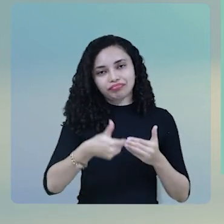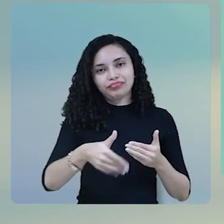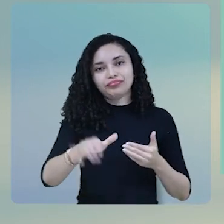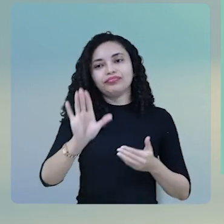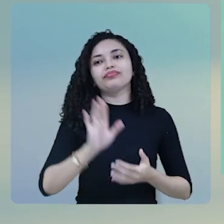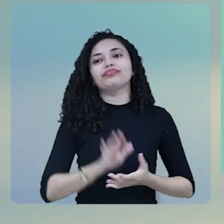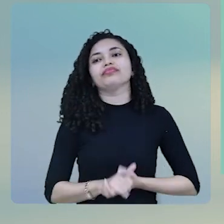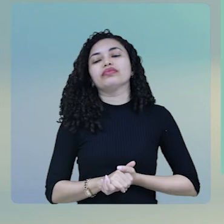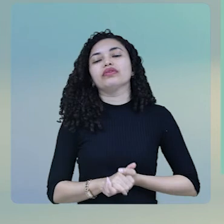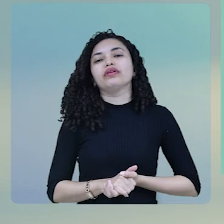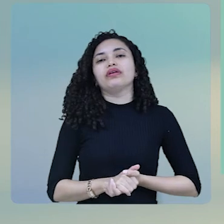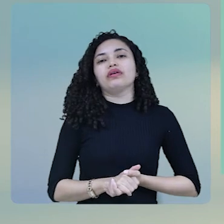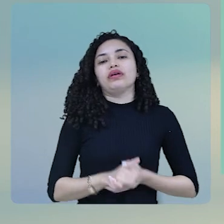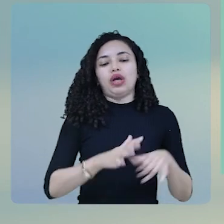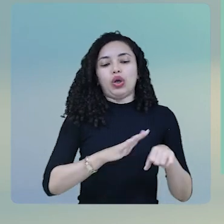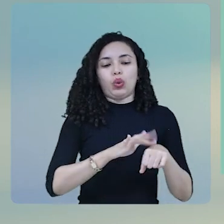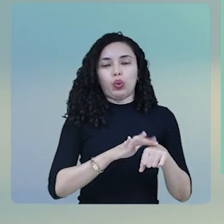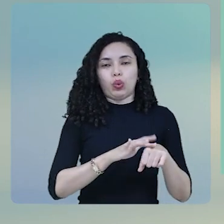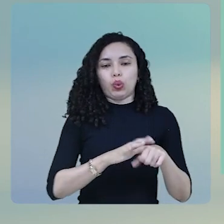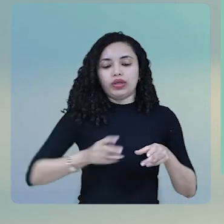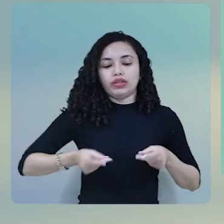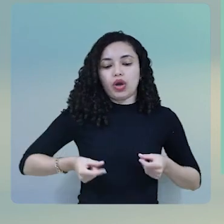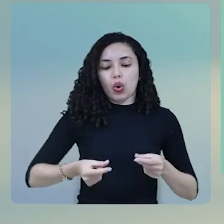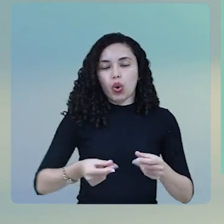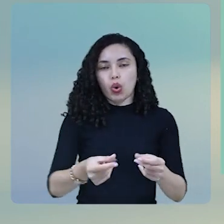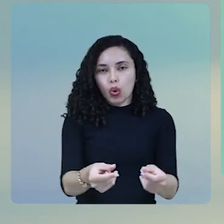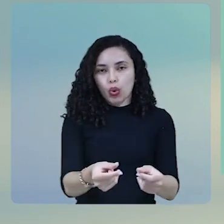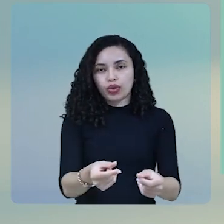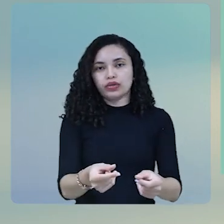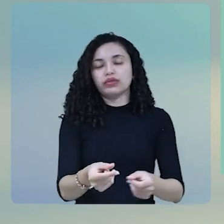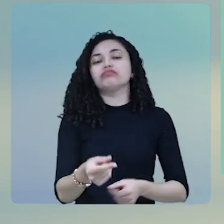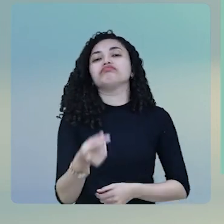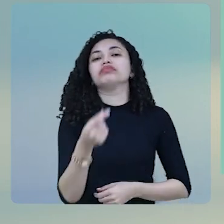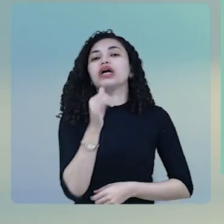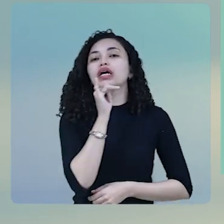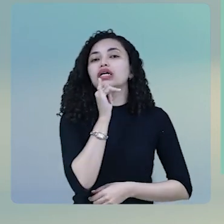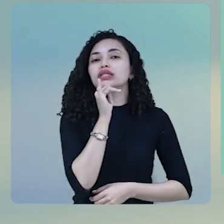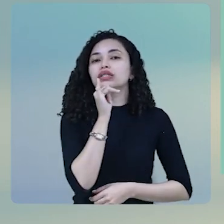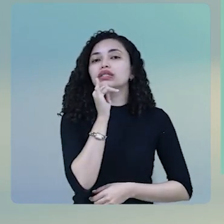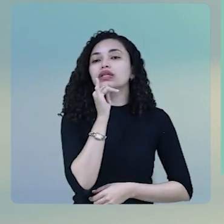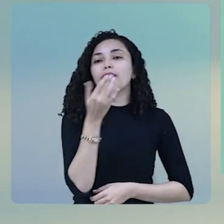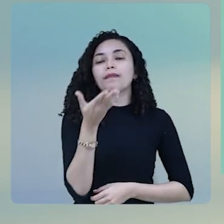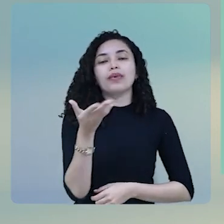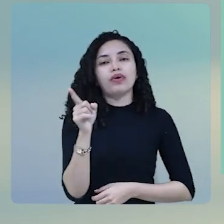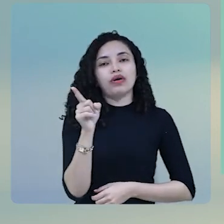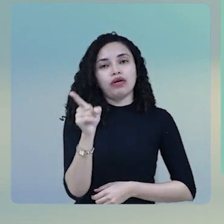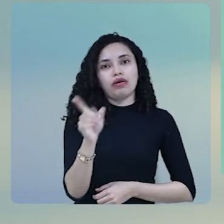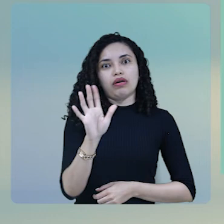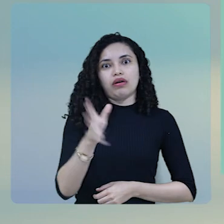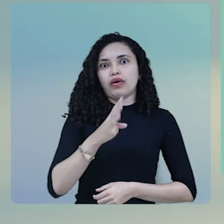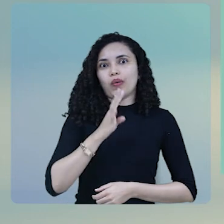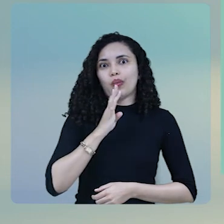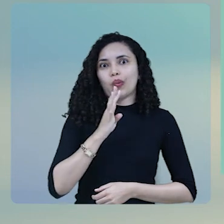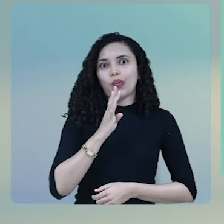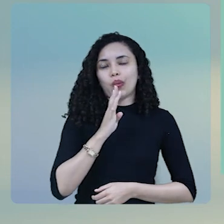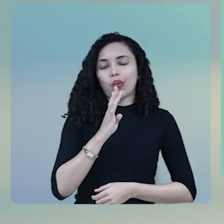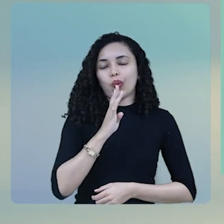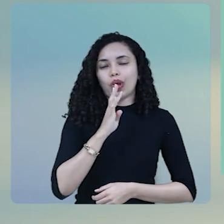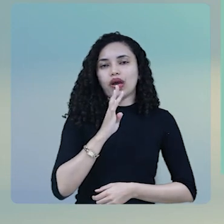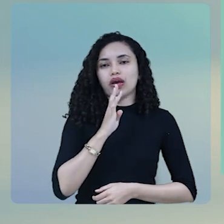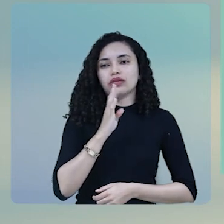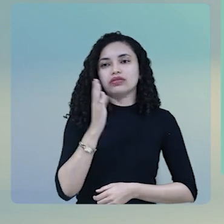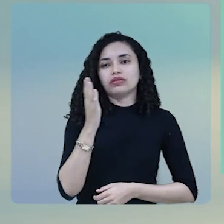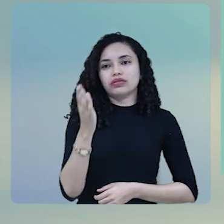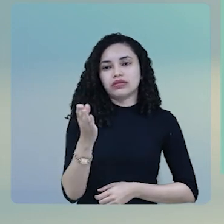por exemplo, tá? Então, vamos adiante. Uma das doenças crônicas não